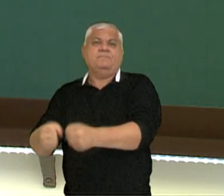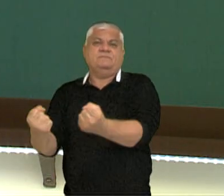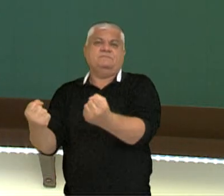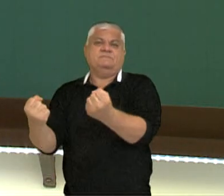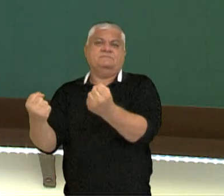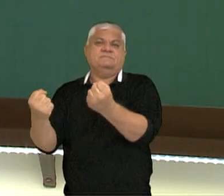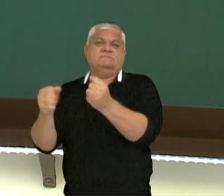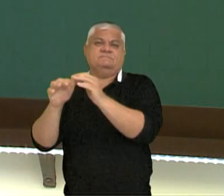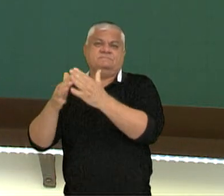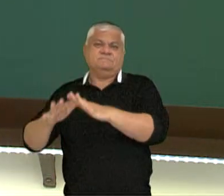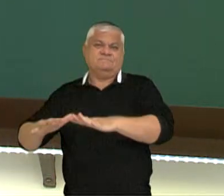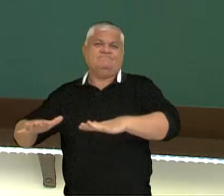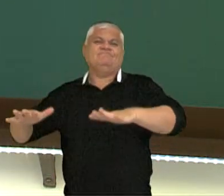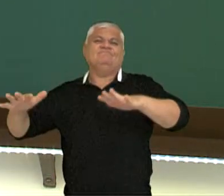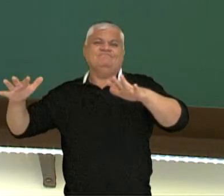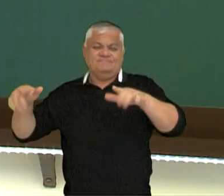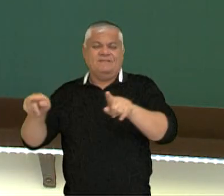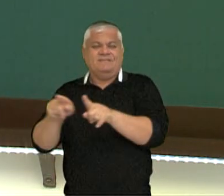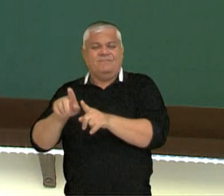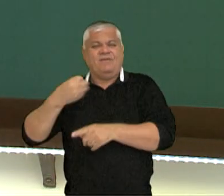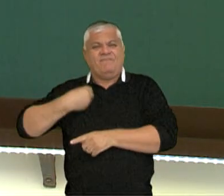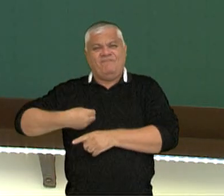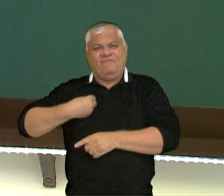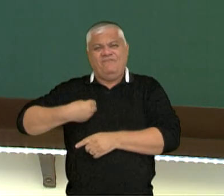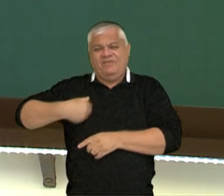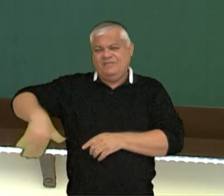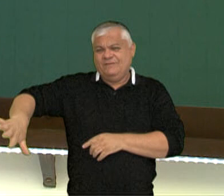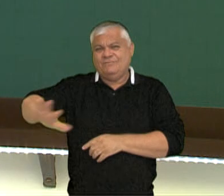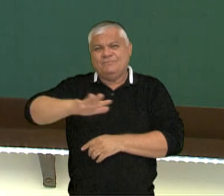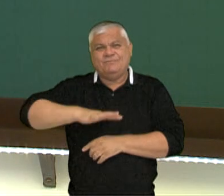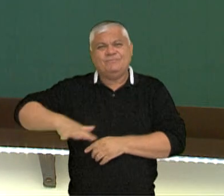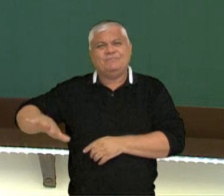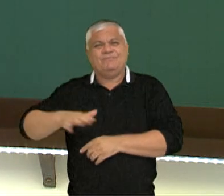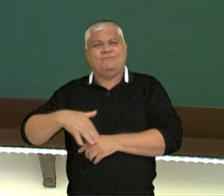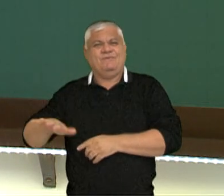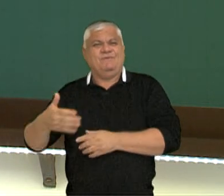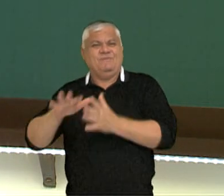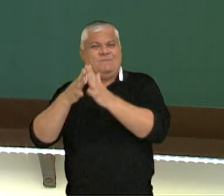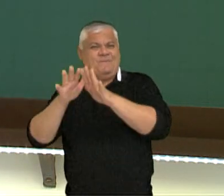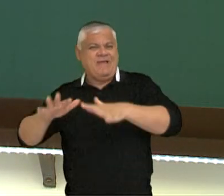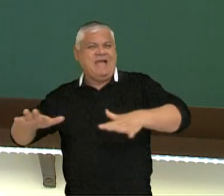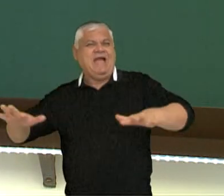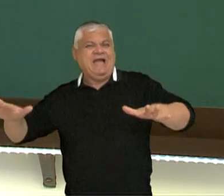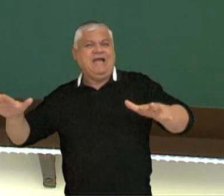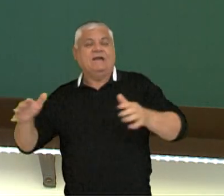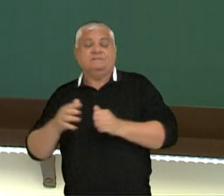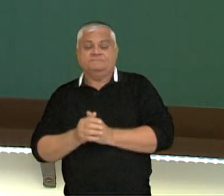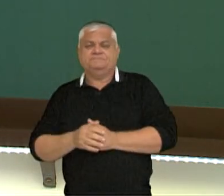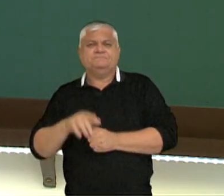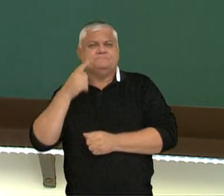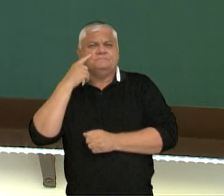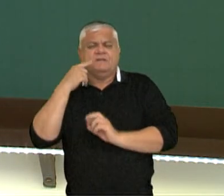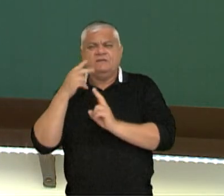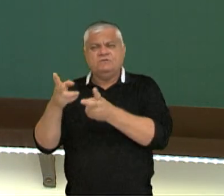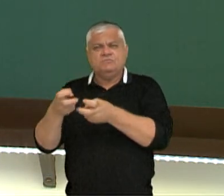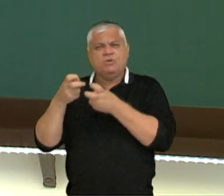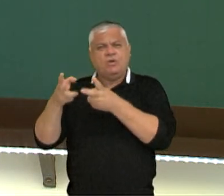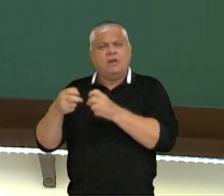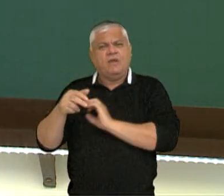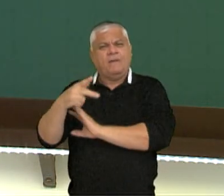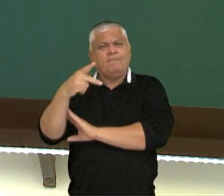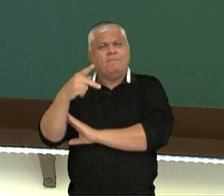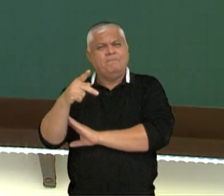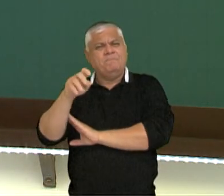vida e a diversidade de espécies nos oceanos e mares. A exploração de petróleo, nós já vamos entender por que